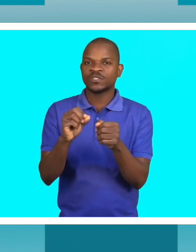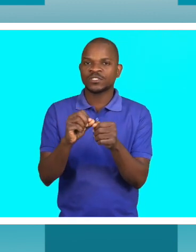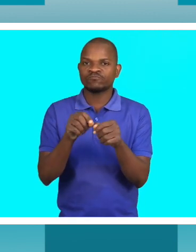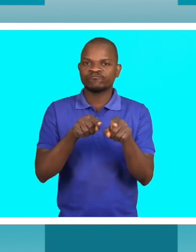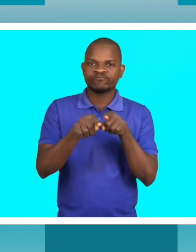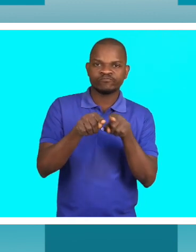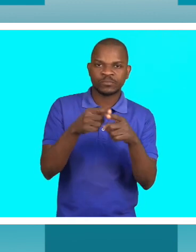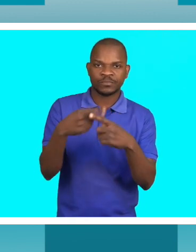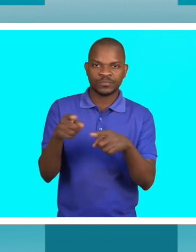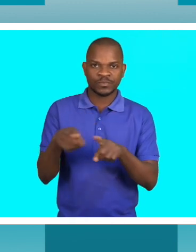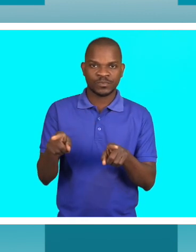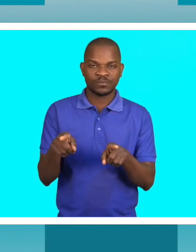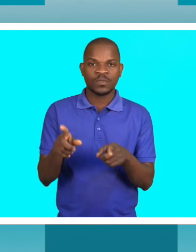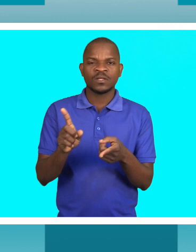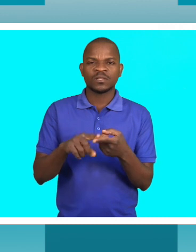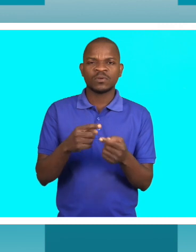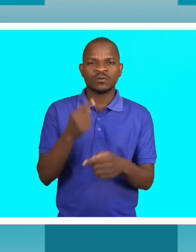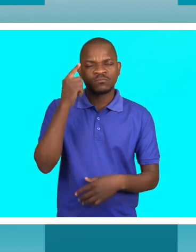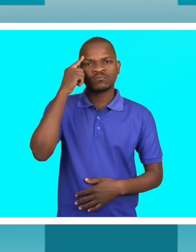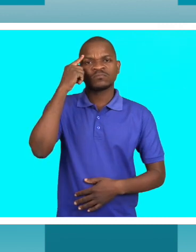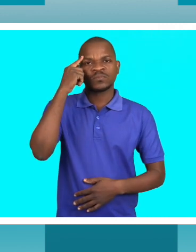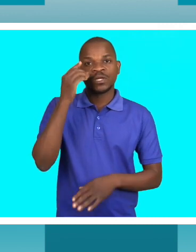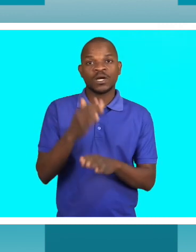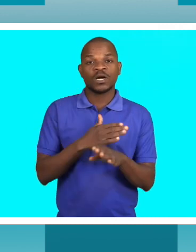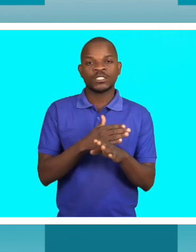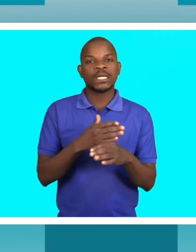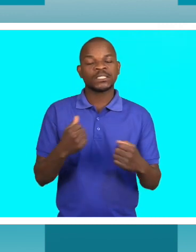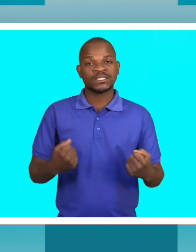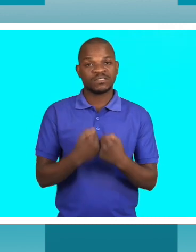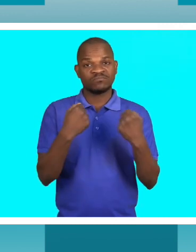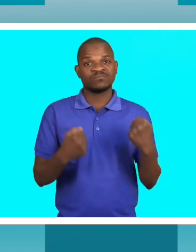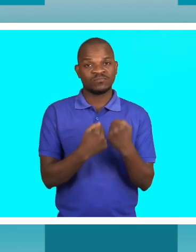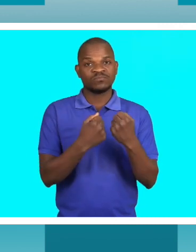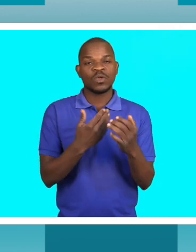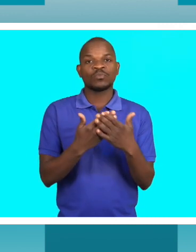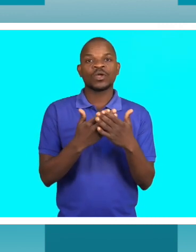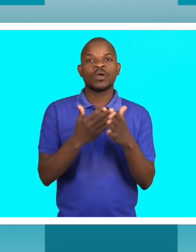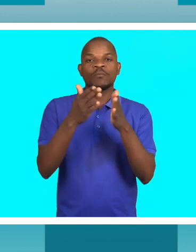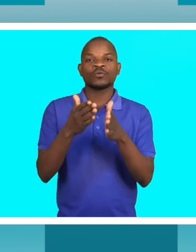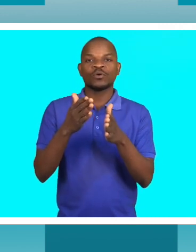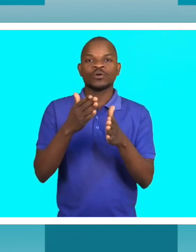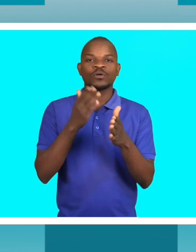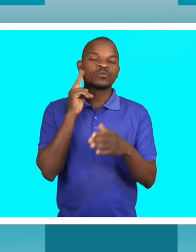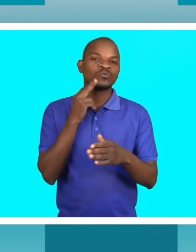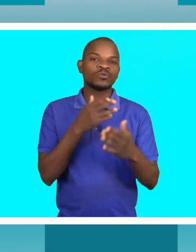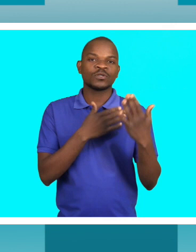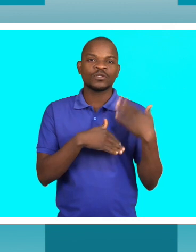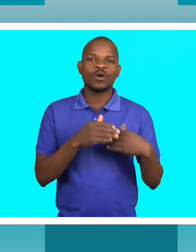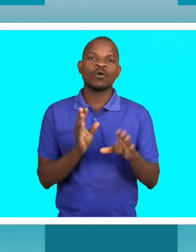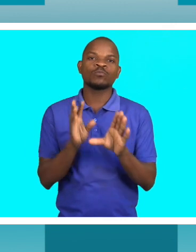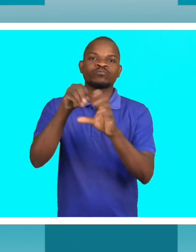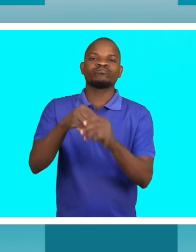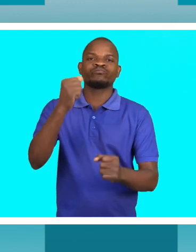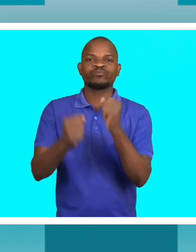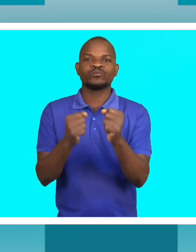de cada competição. Em um dado momento, recordo uma vez, entrei em choques com os meus atletas, queria entrar em uma prova que ele, naquele